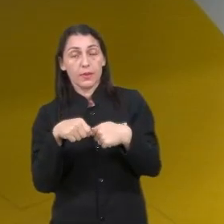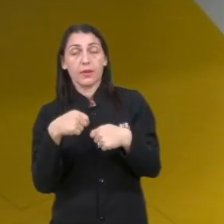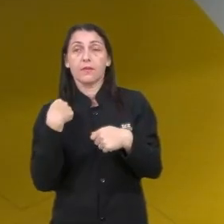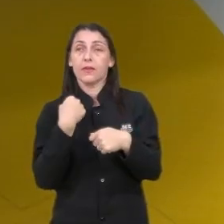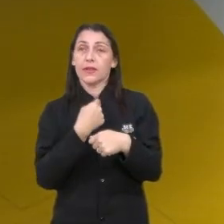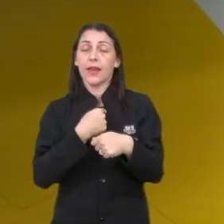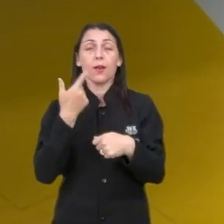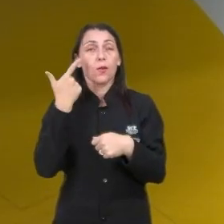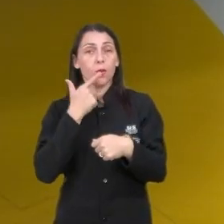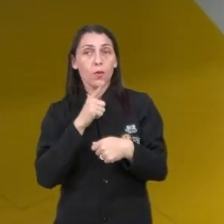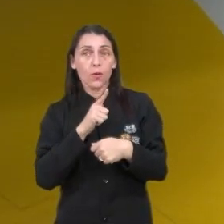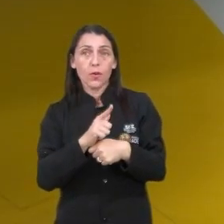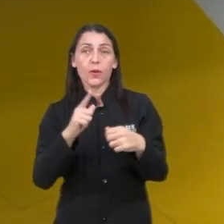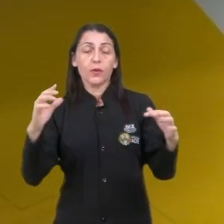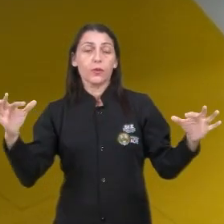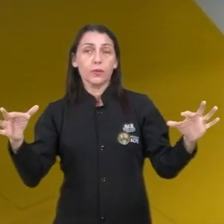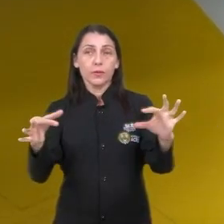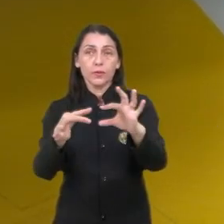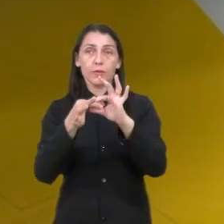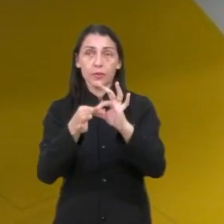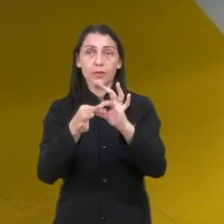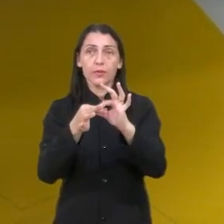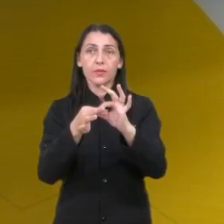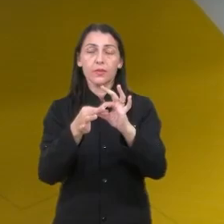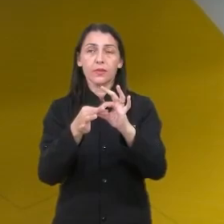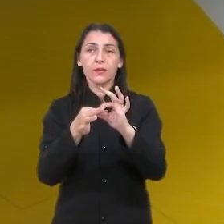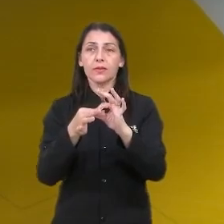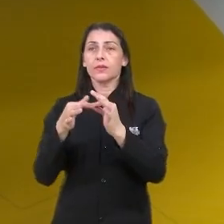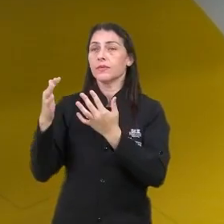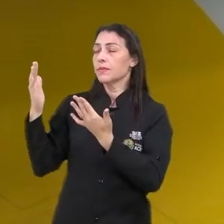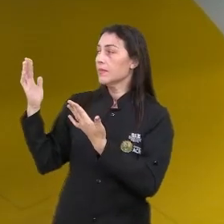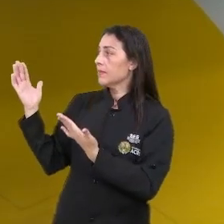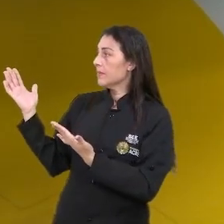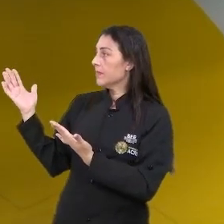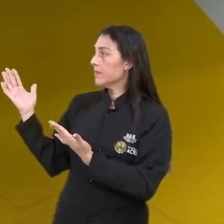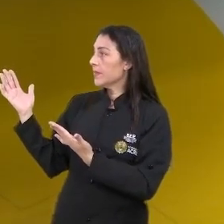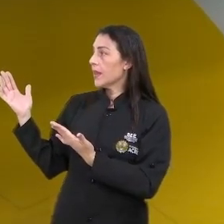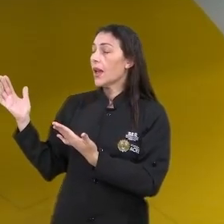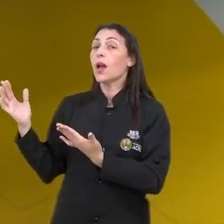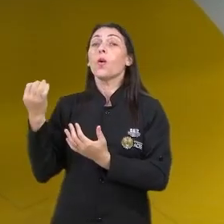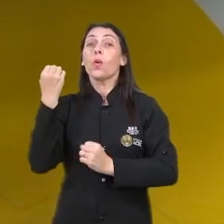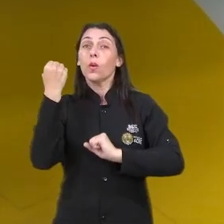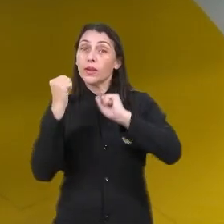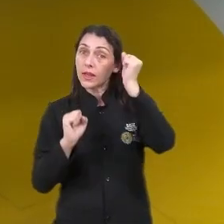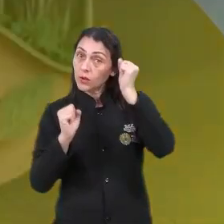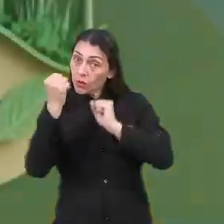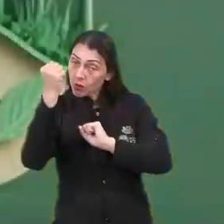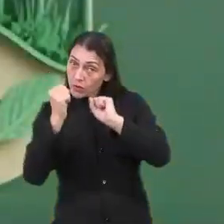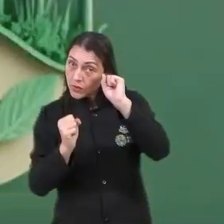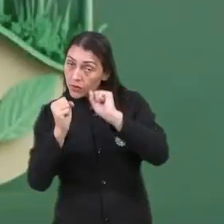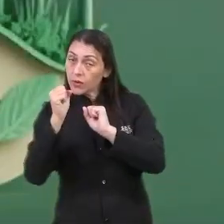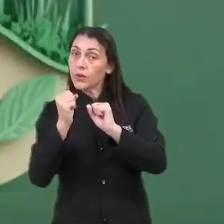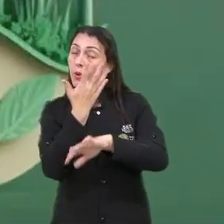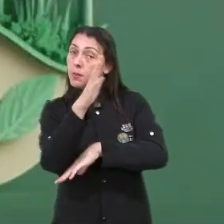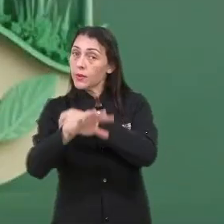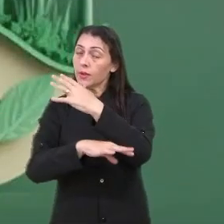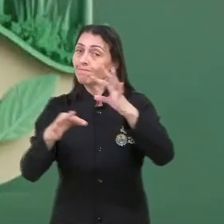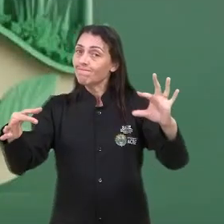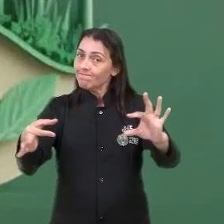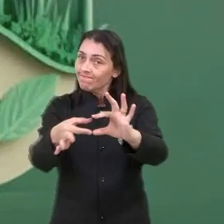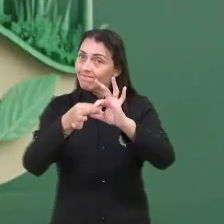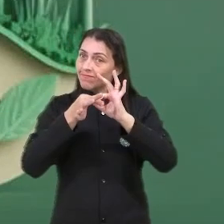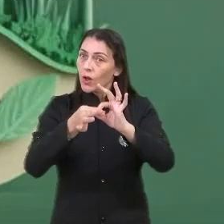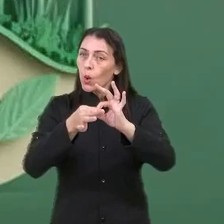é conseguir conciliar, como a gente está vendo nessa última frase que eu te convido a ler. Quando a indústria e o meio ambiente estão